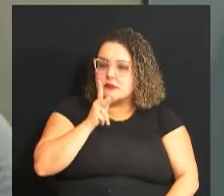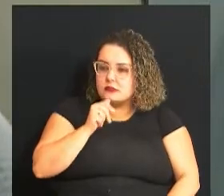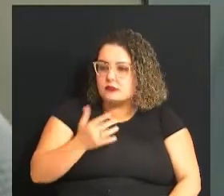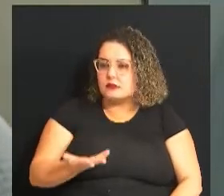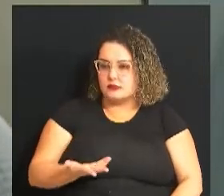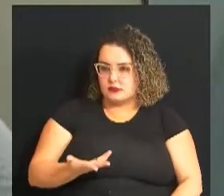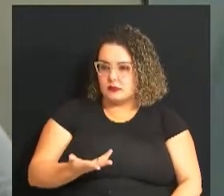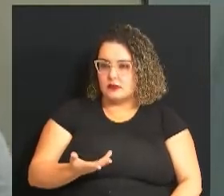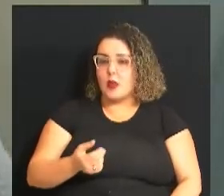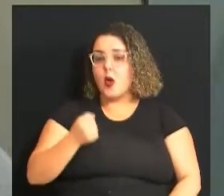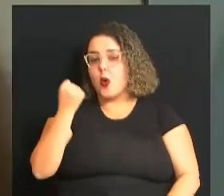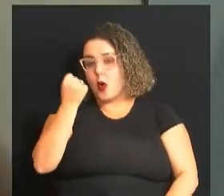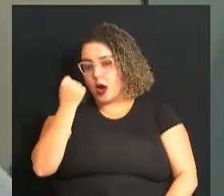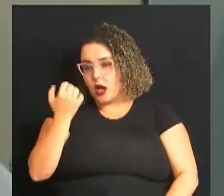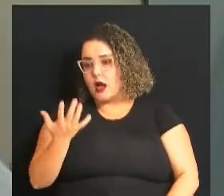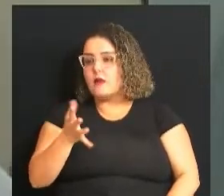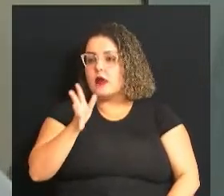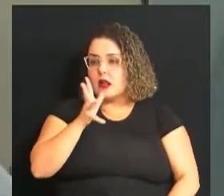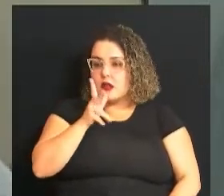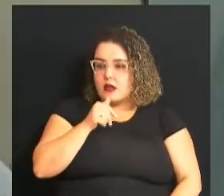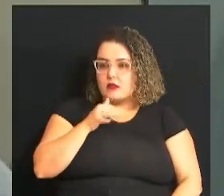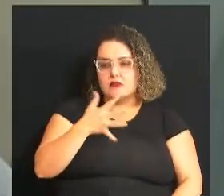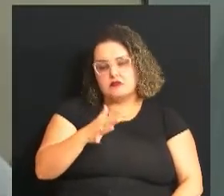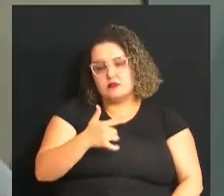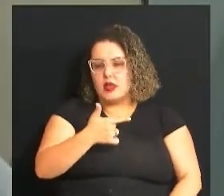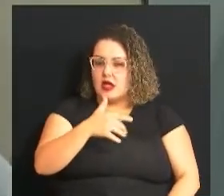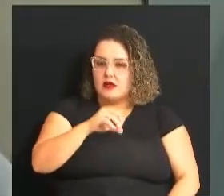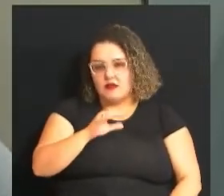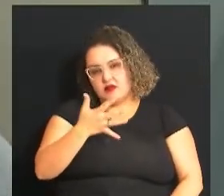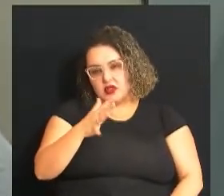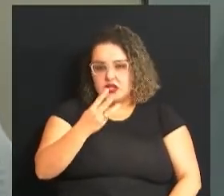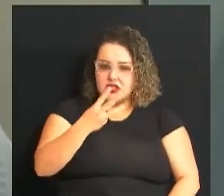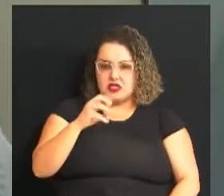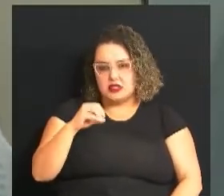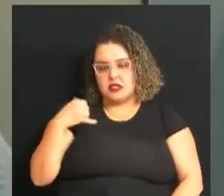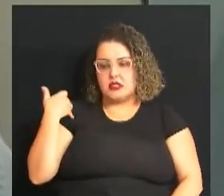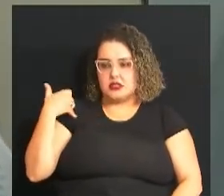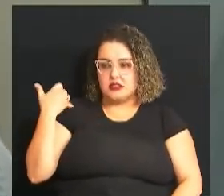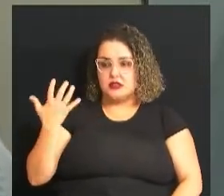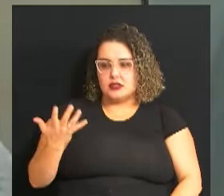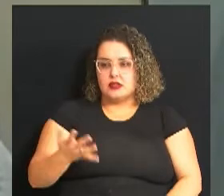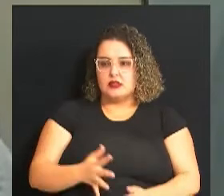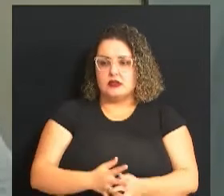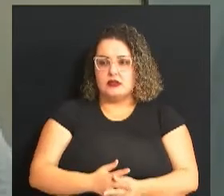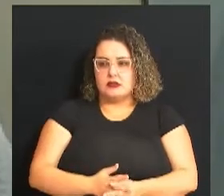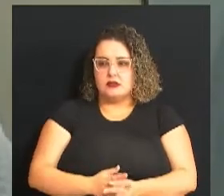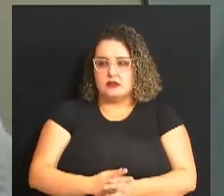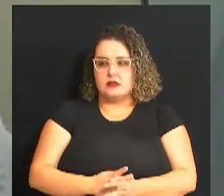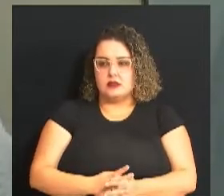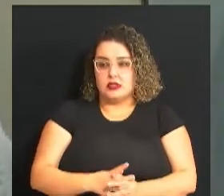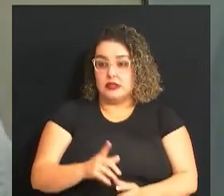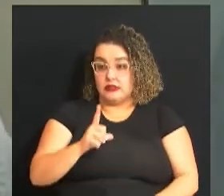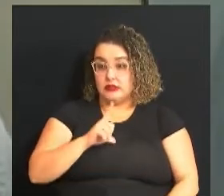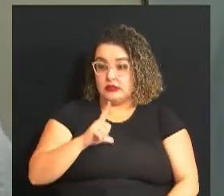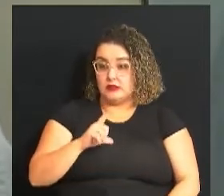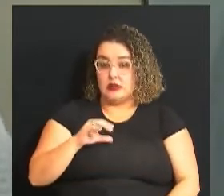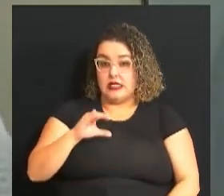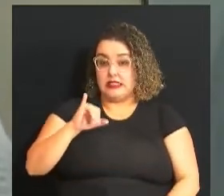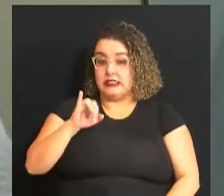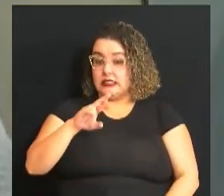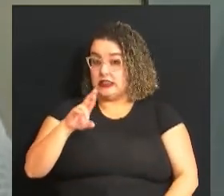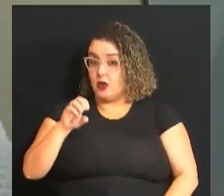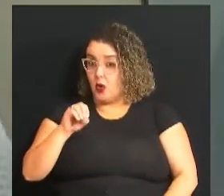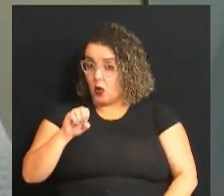acometimento grave. Então, em torno de 20, 30 anos, para que ocorra uma cirrose, uma doença